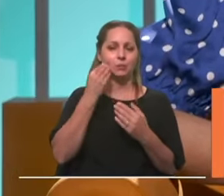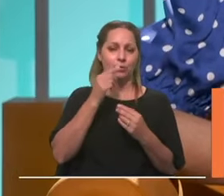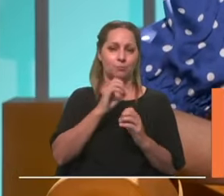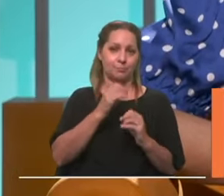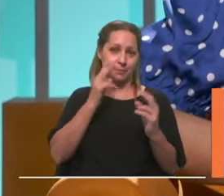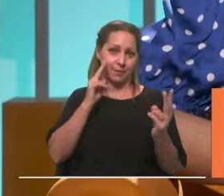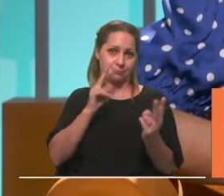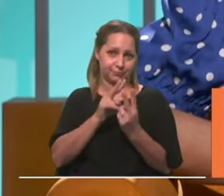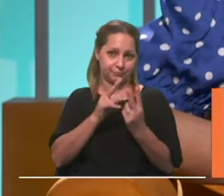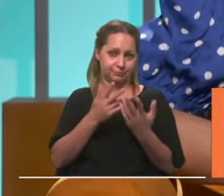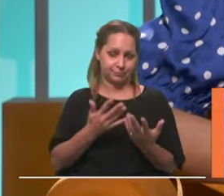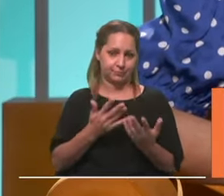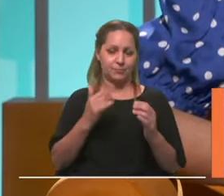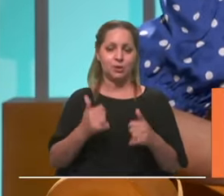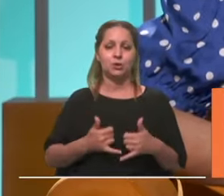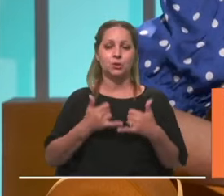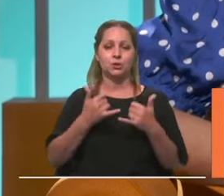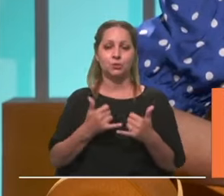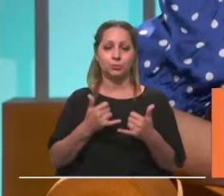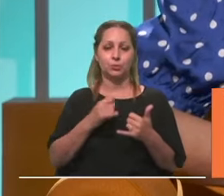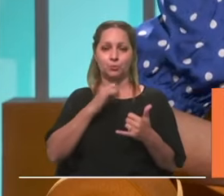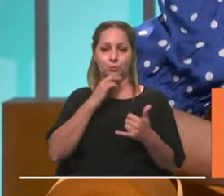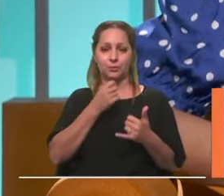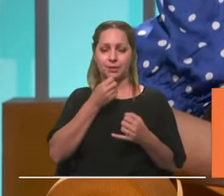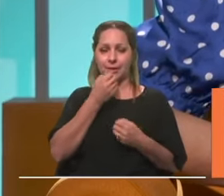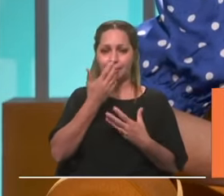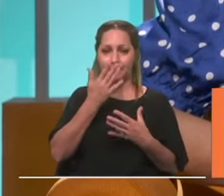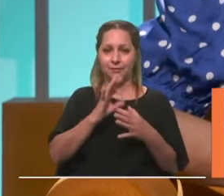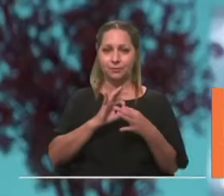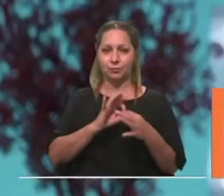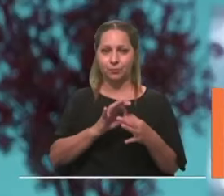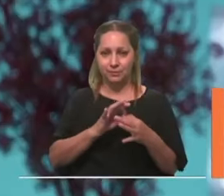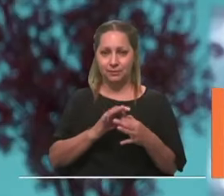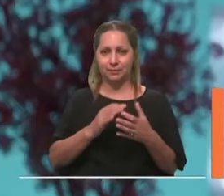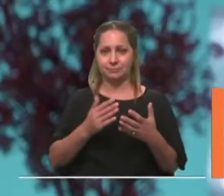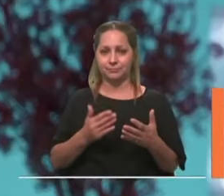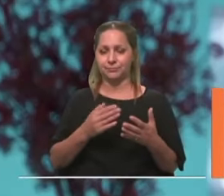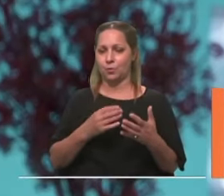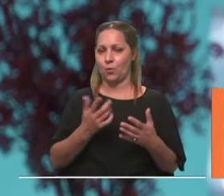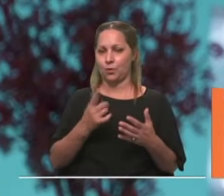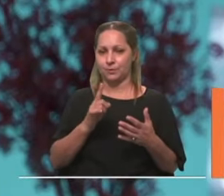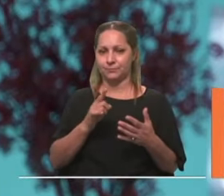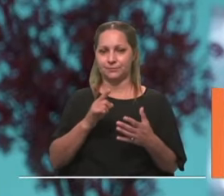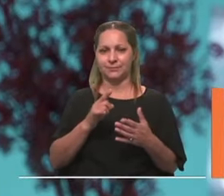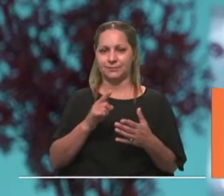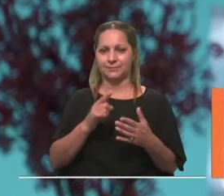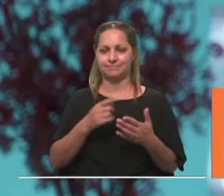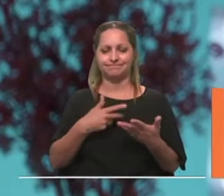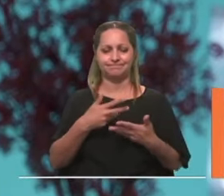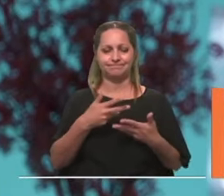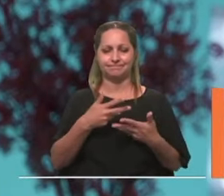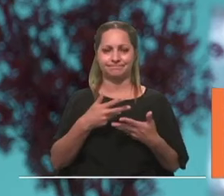depois... Podia sentir-se ali uma simpatia, uma cumplicidade, uma coisa qualquer. Sentiu ou não? Não houve qualquer tipo